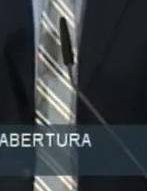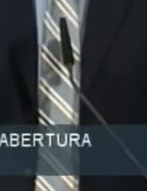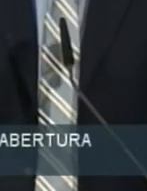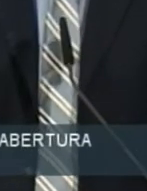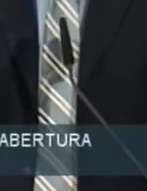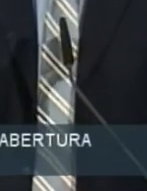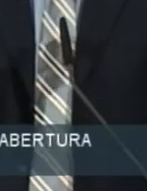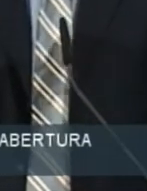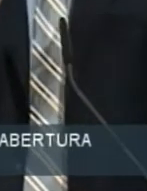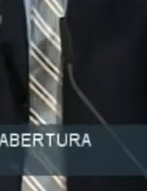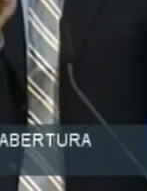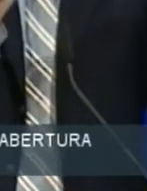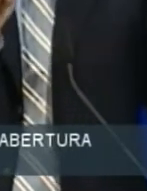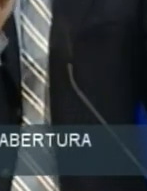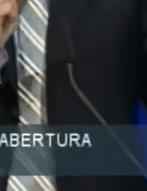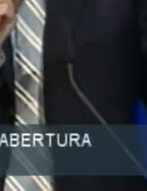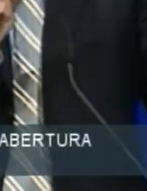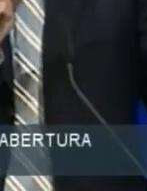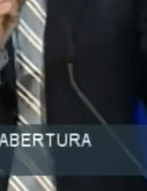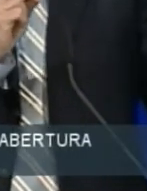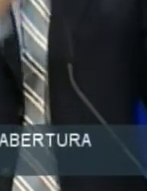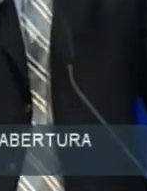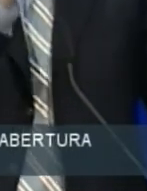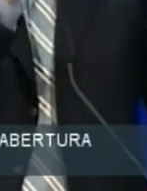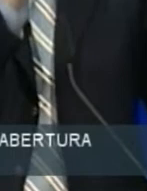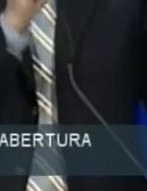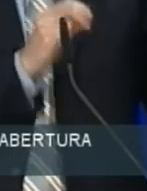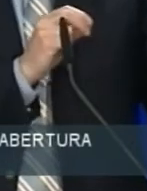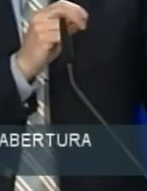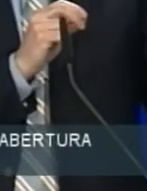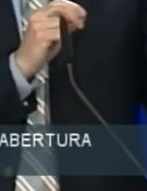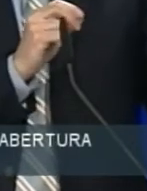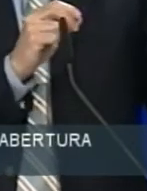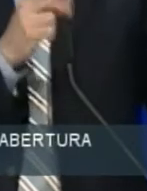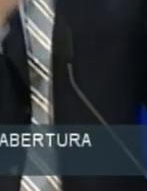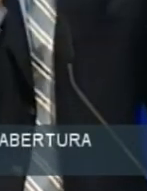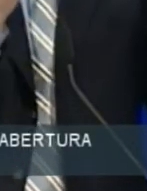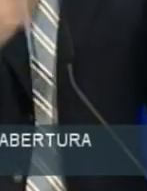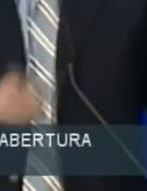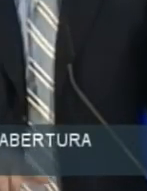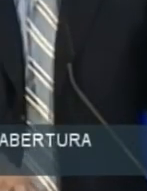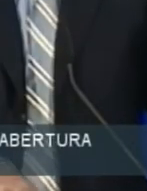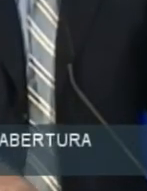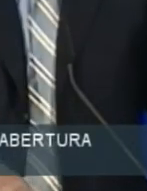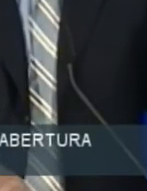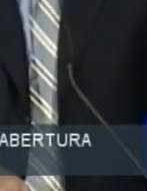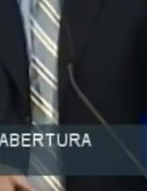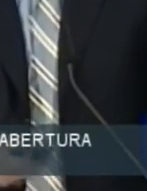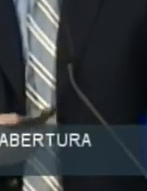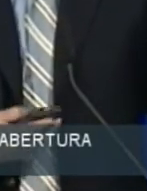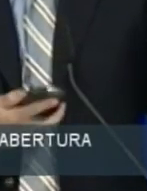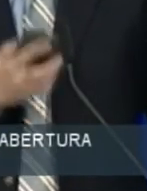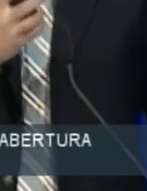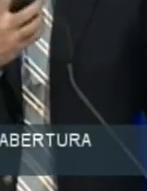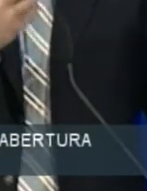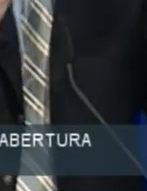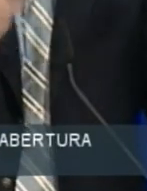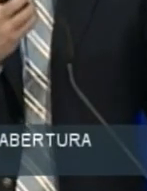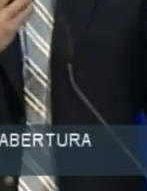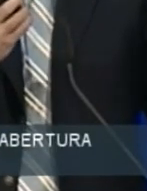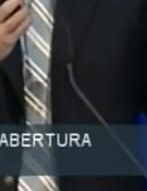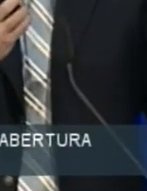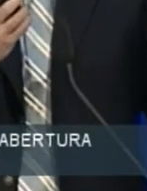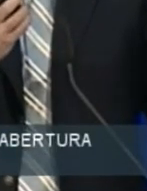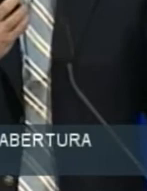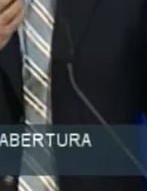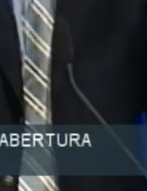dia ainda terão de investir e muito, mas é um investimento que vai mudar as suas vidas. E pensem no futuro. Os pobres,